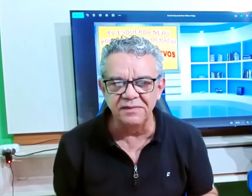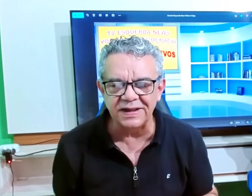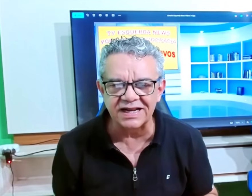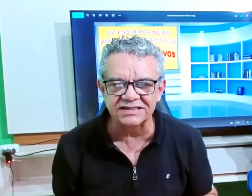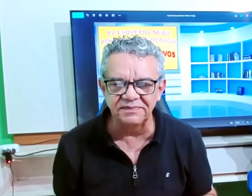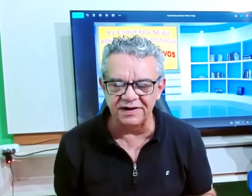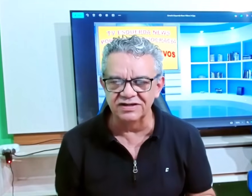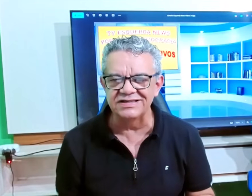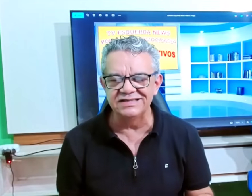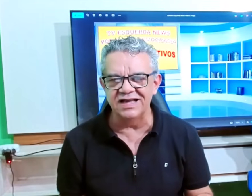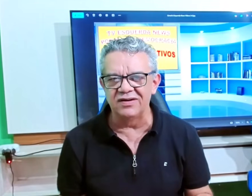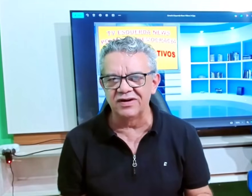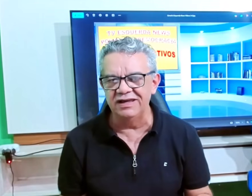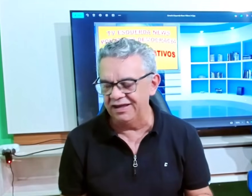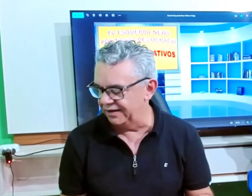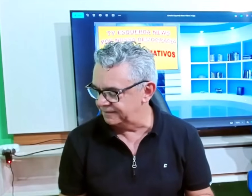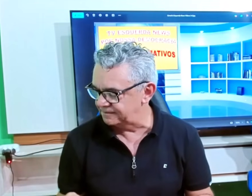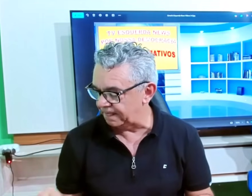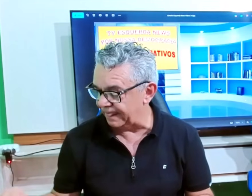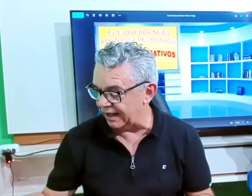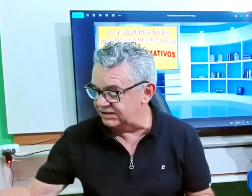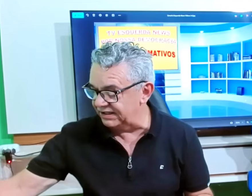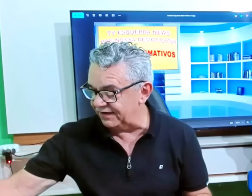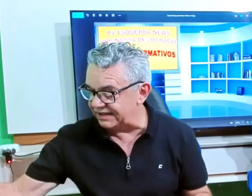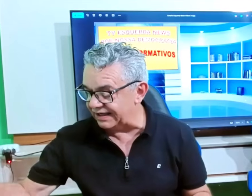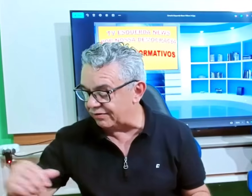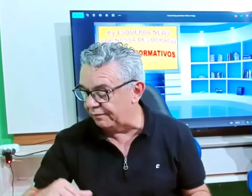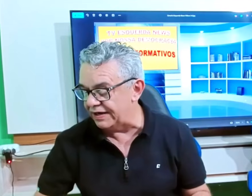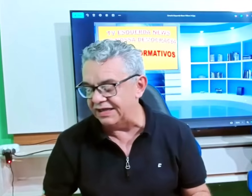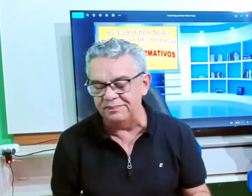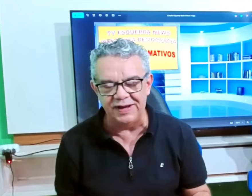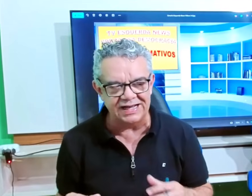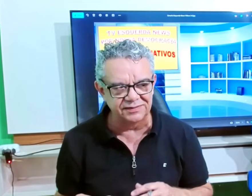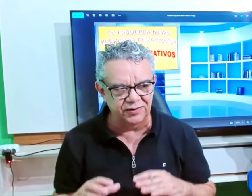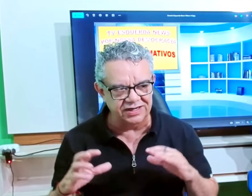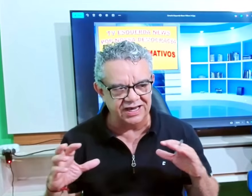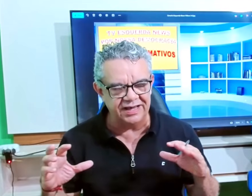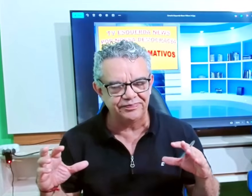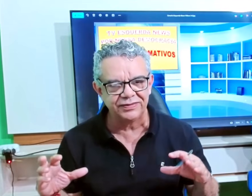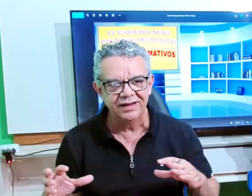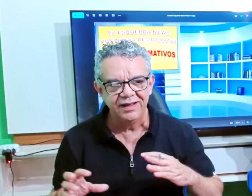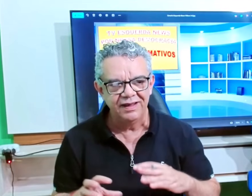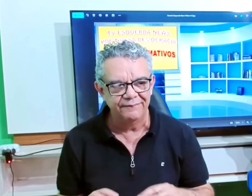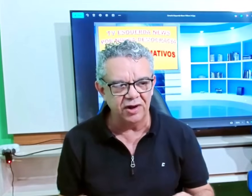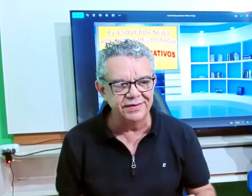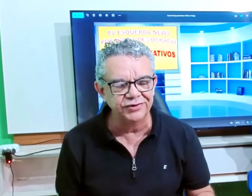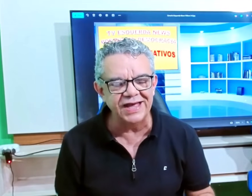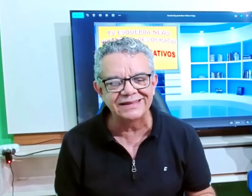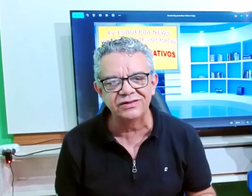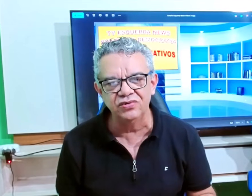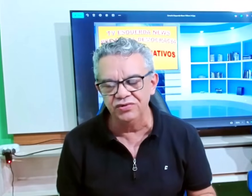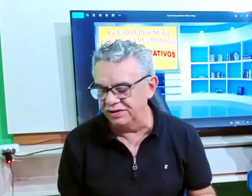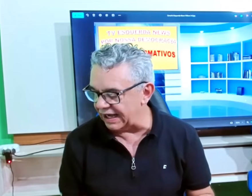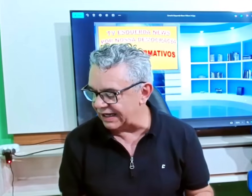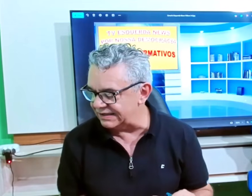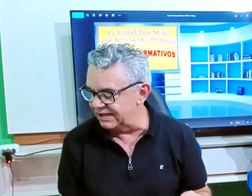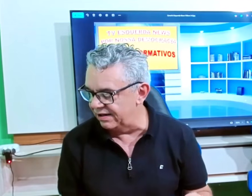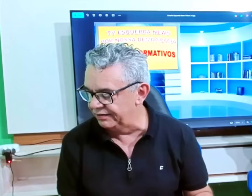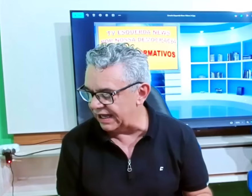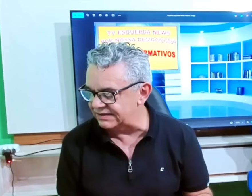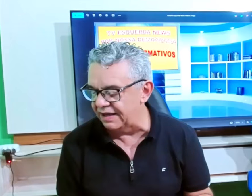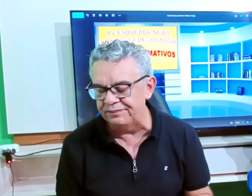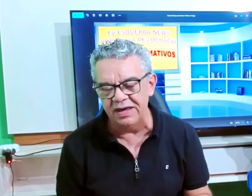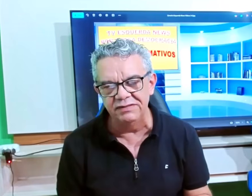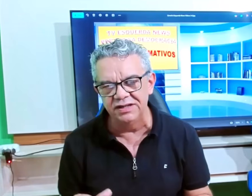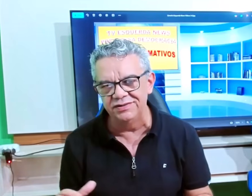estamos aqui para trazer para vocês algo que a gente vai ter que acompanhar de perto, porque pode mudar tudo na questão